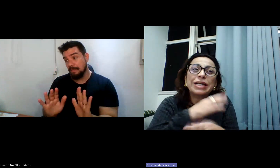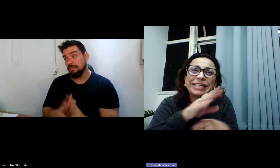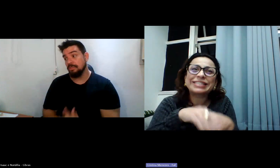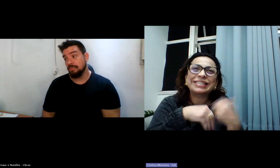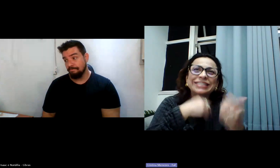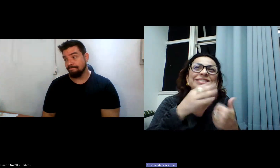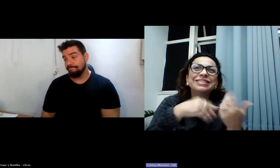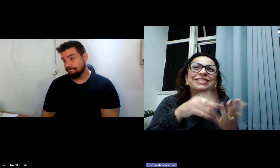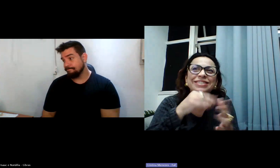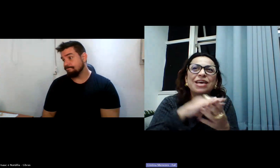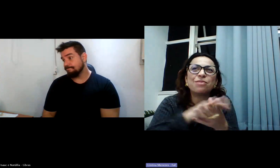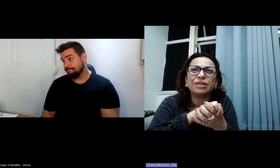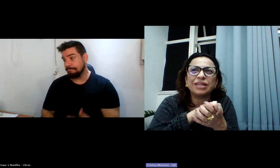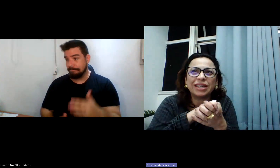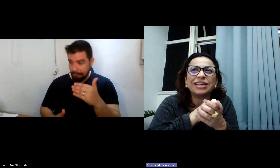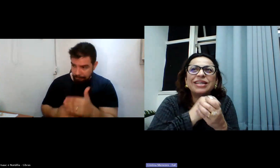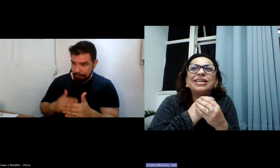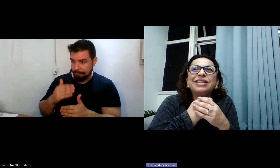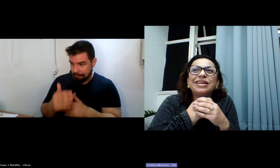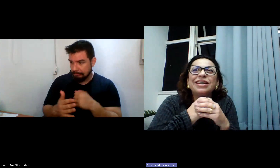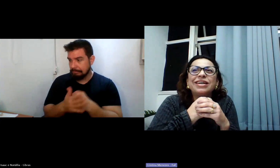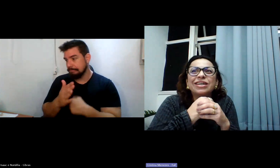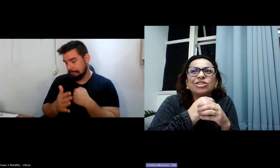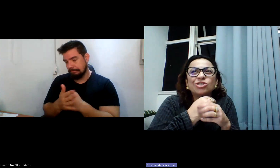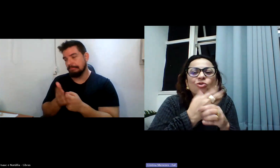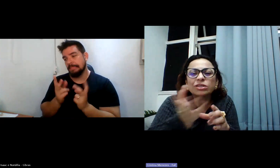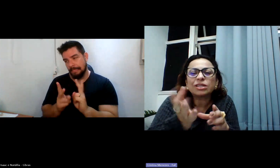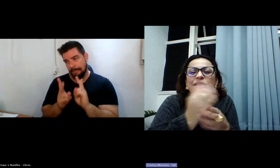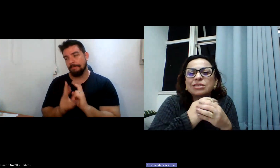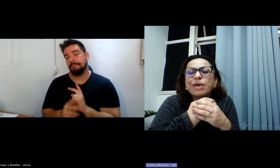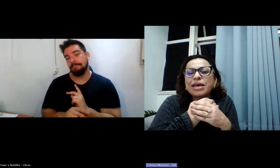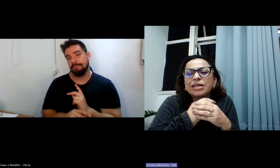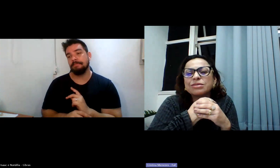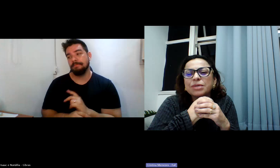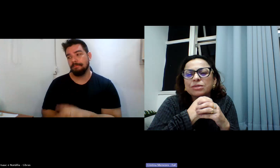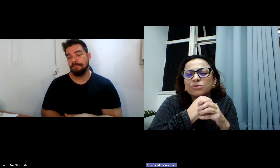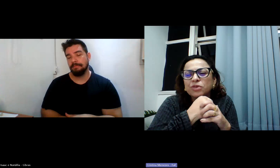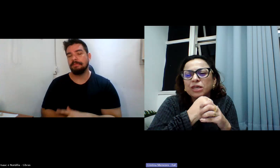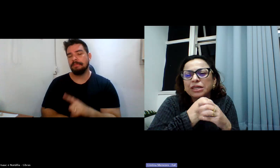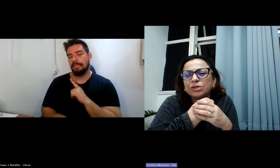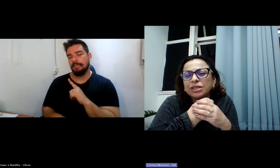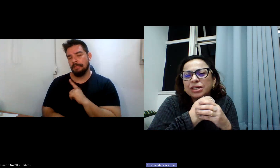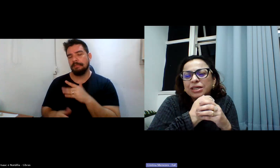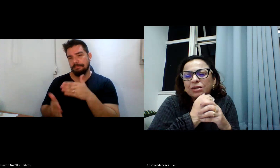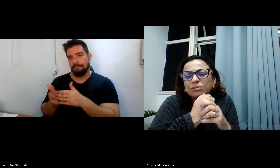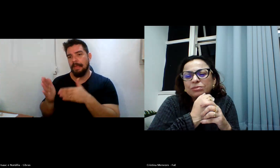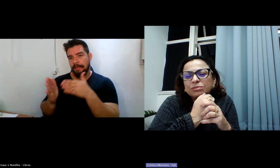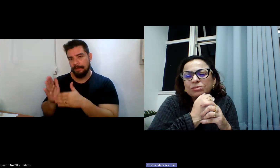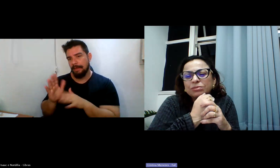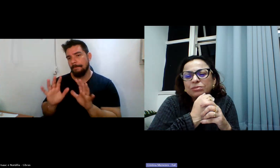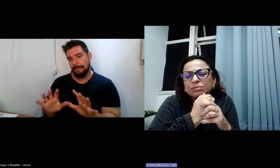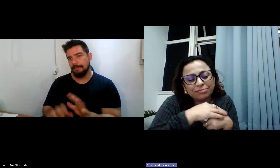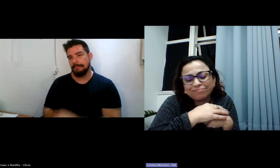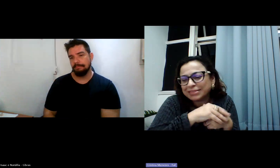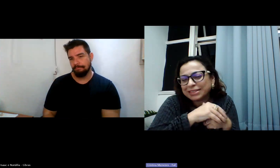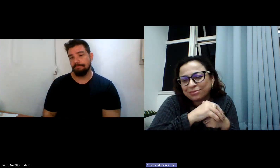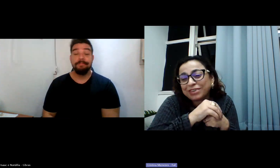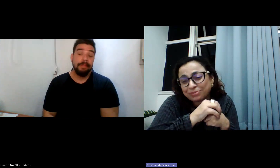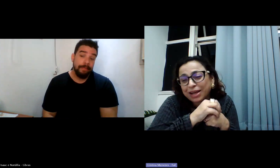é uma conquista sempre, né? A gente encontra essas barreiras mesmo, viu, Fernando? Faz